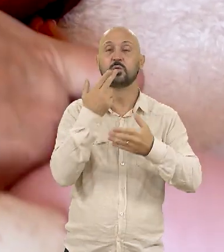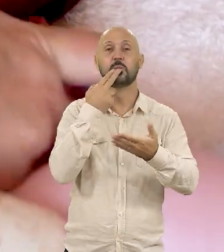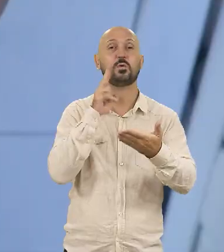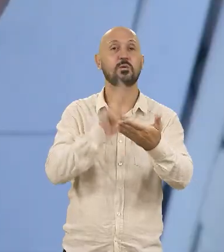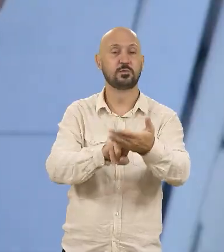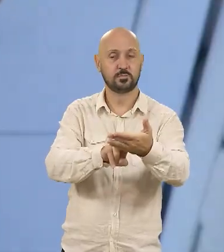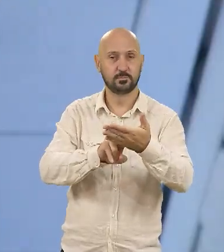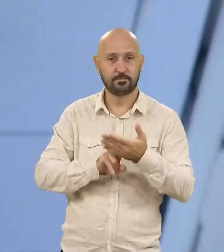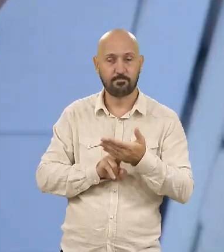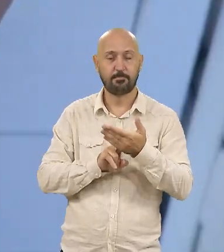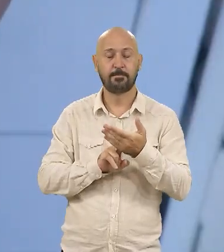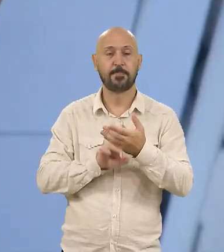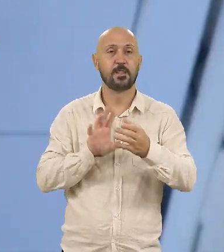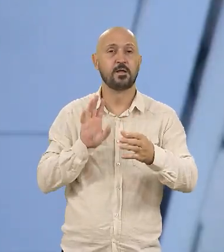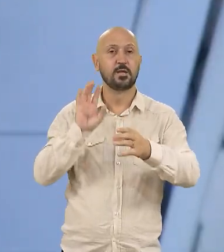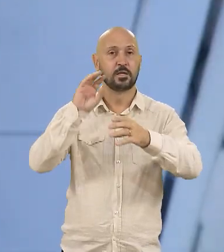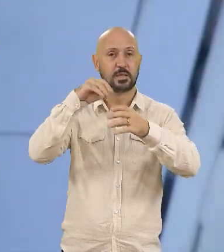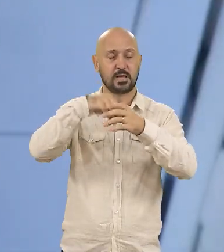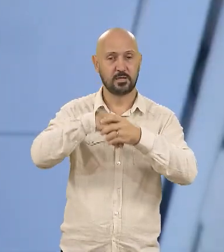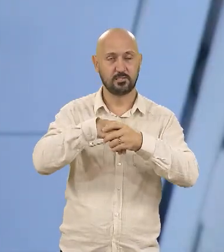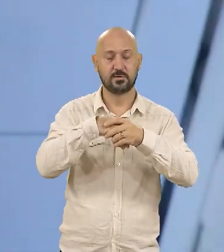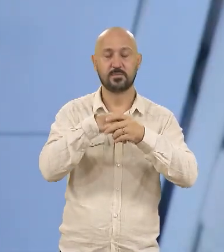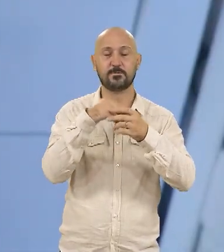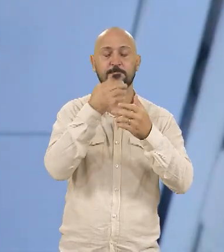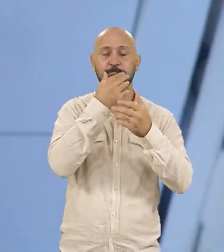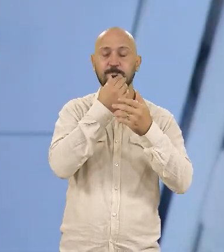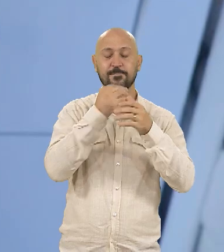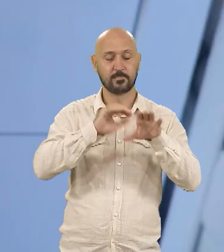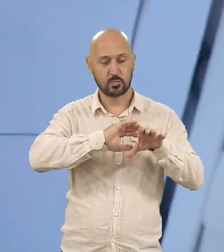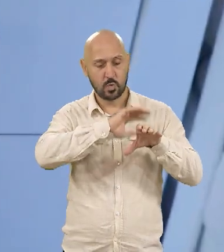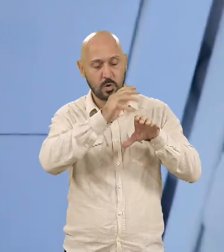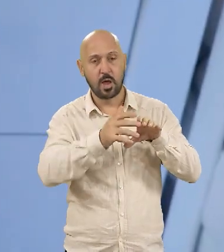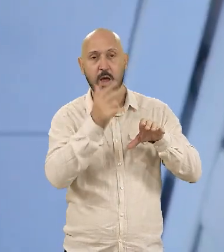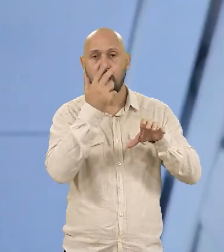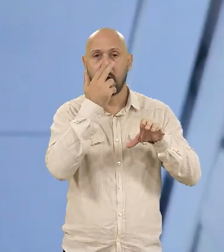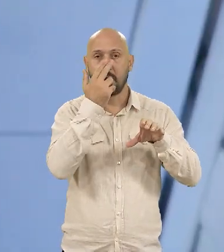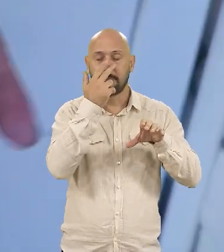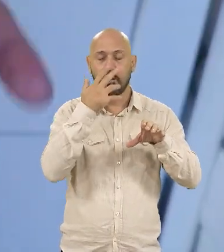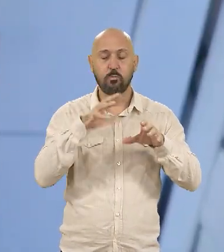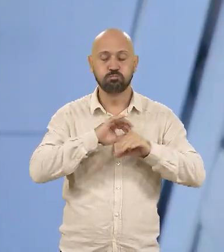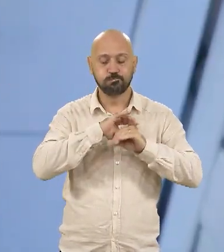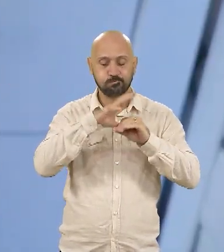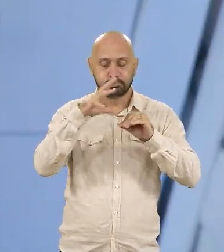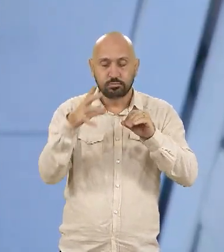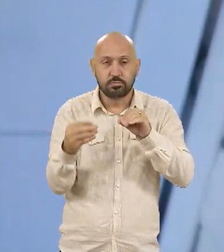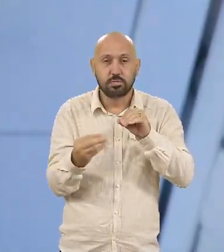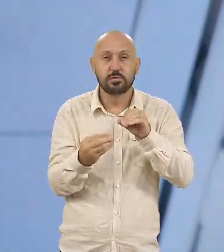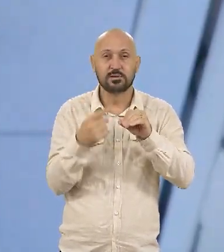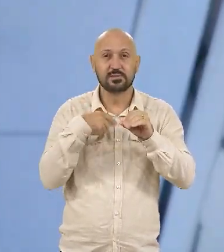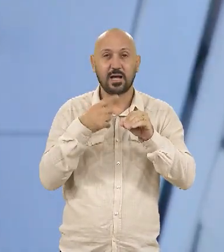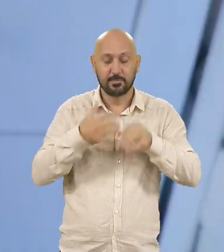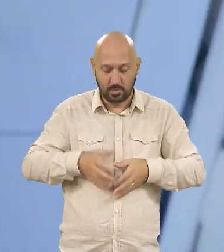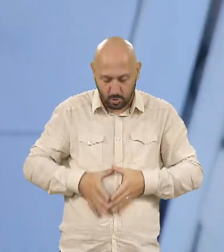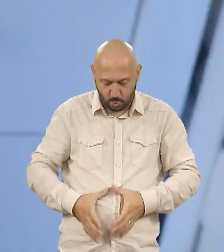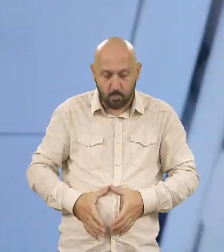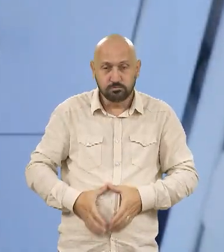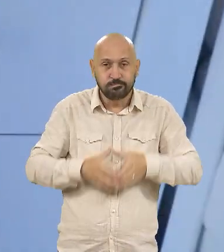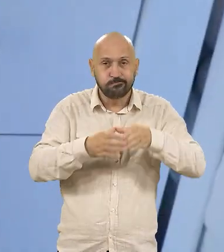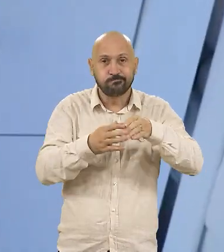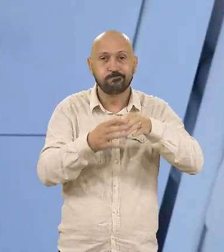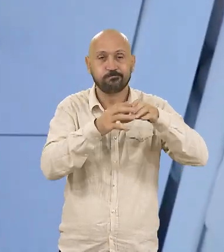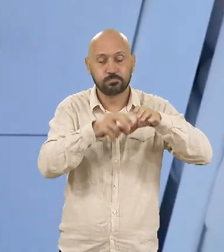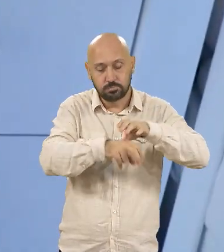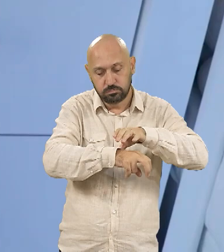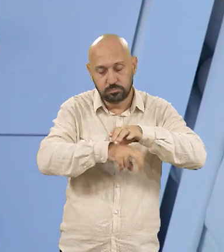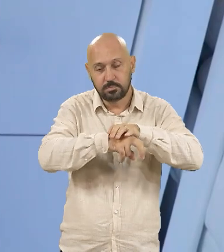Correios, dentro de um objeto ali semelhante a uma placenta com líquido amniótico, para quando chegar